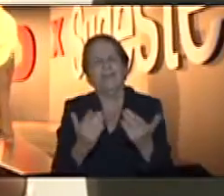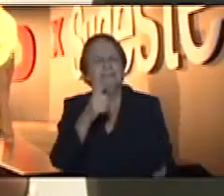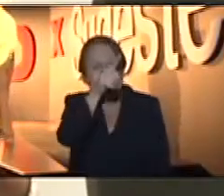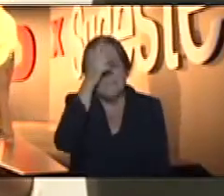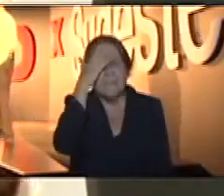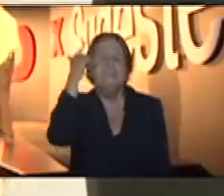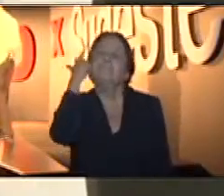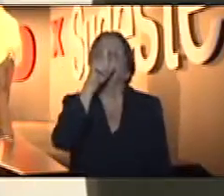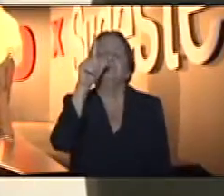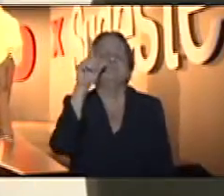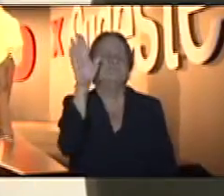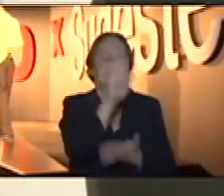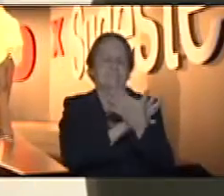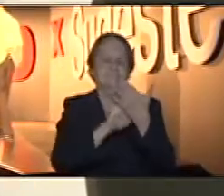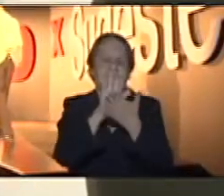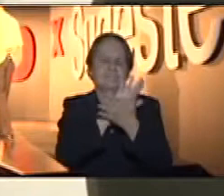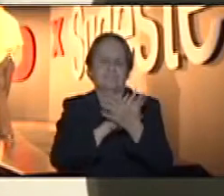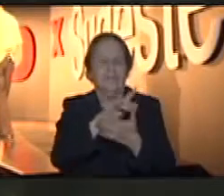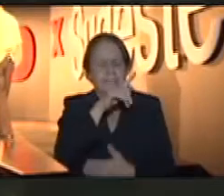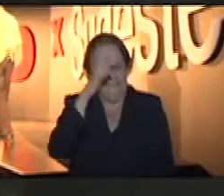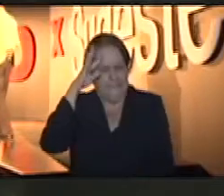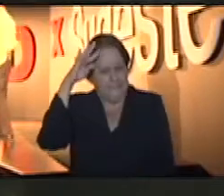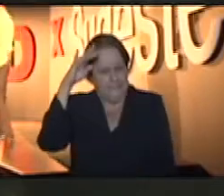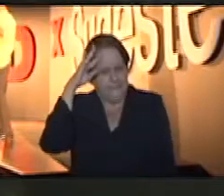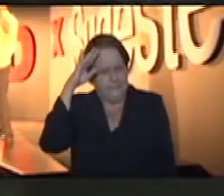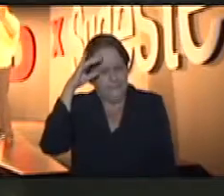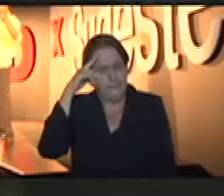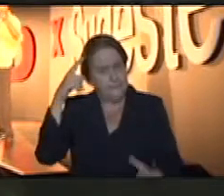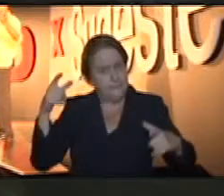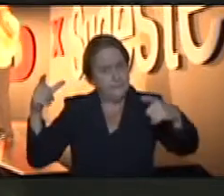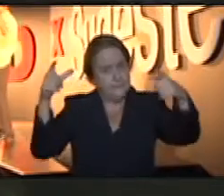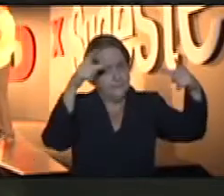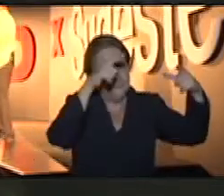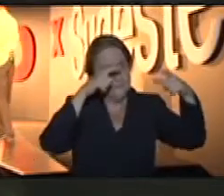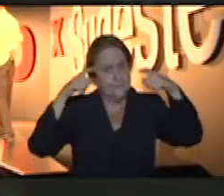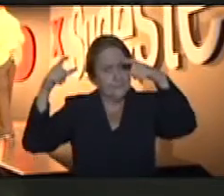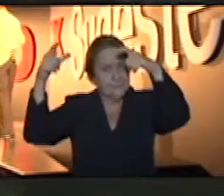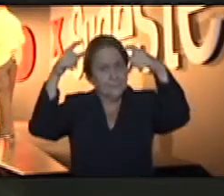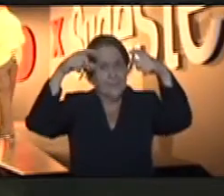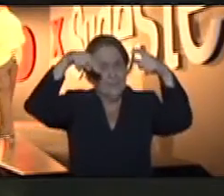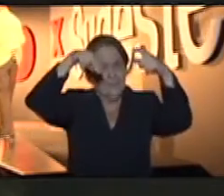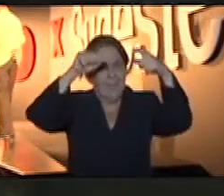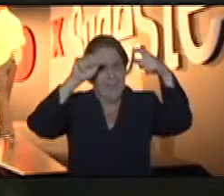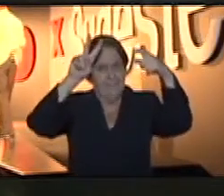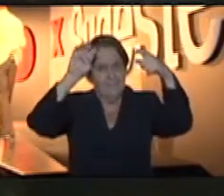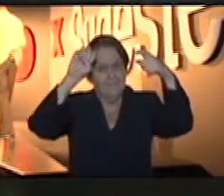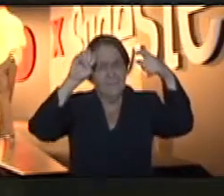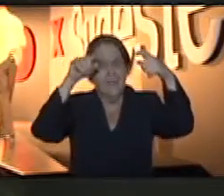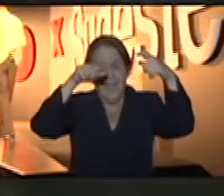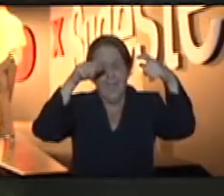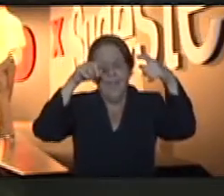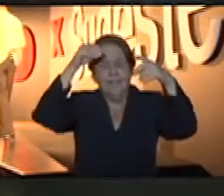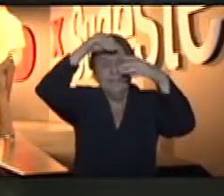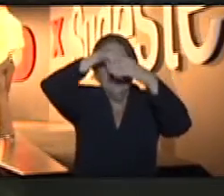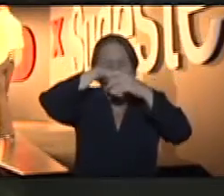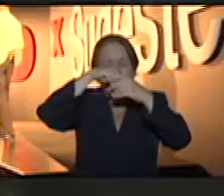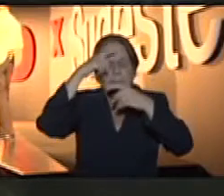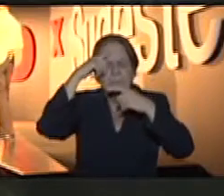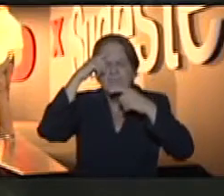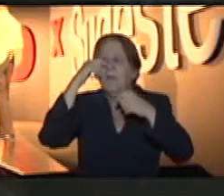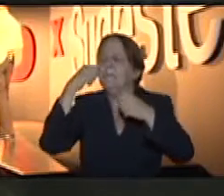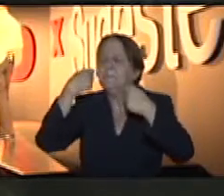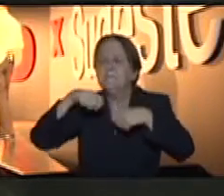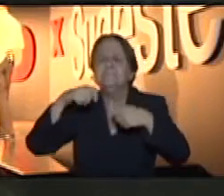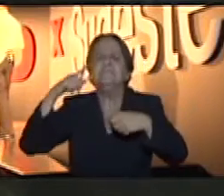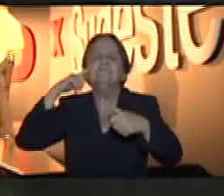vitoriosos e ele sonhou dentro de uma nave por isso que nós estamos bem-vindo a Bordo quebrar esses paradigmas e